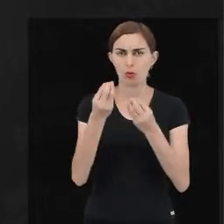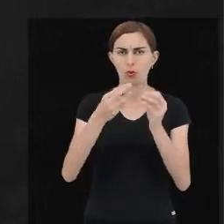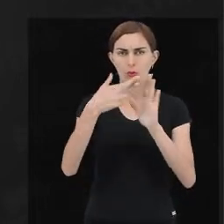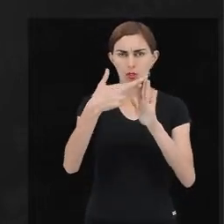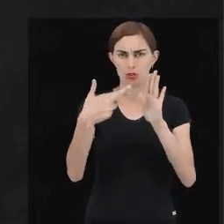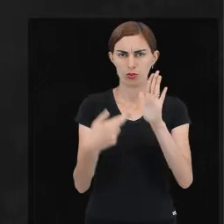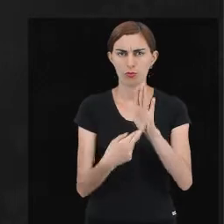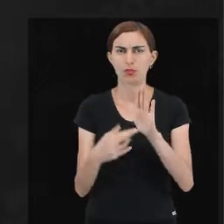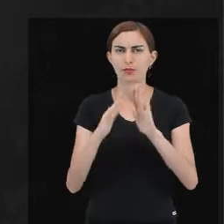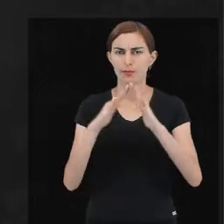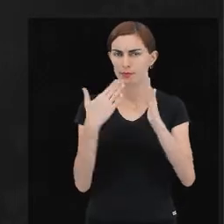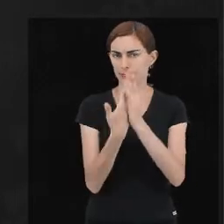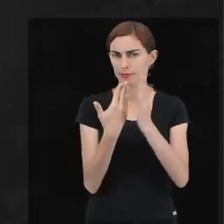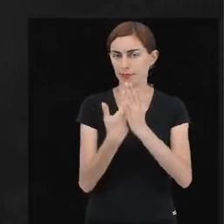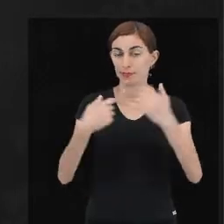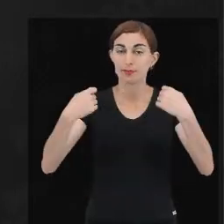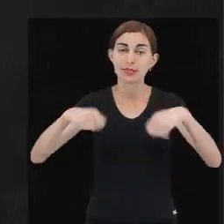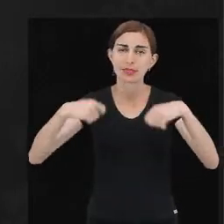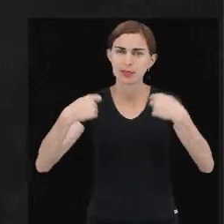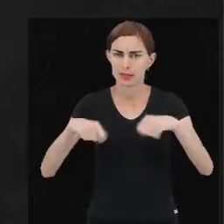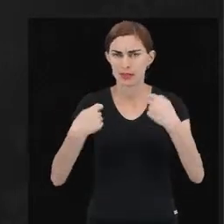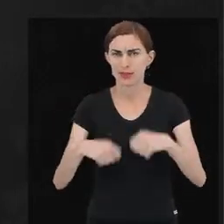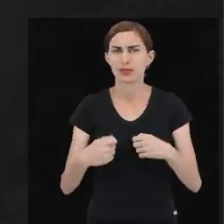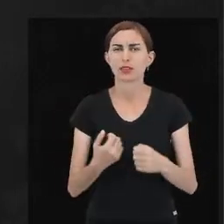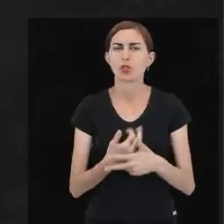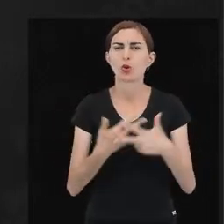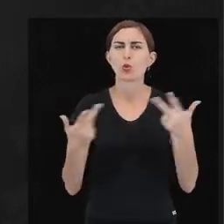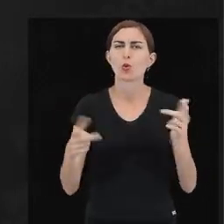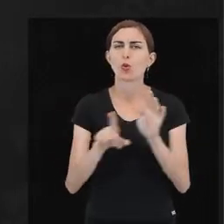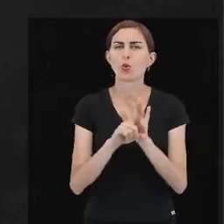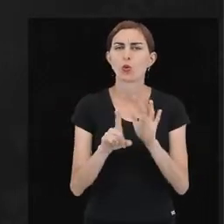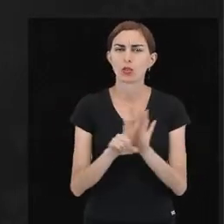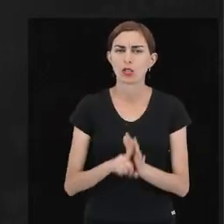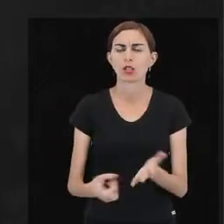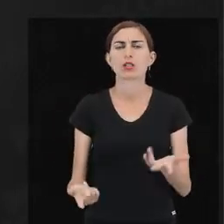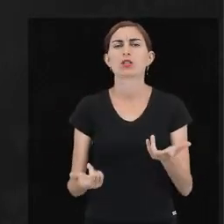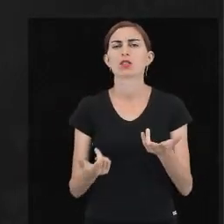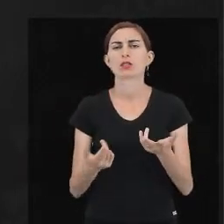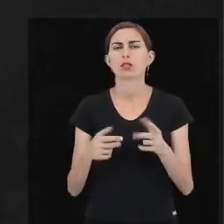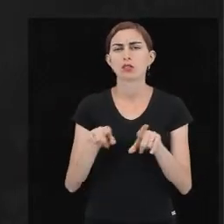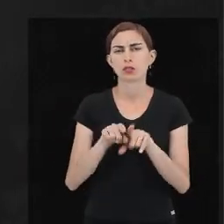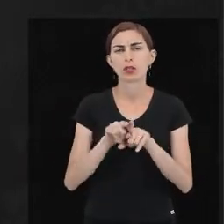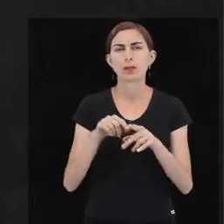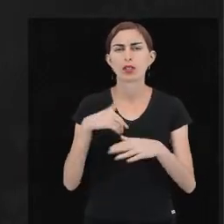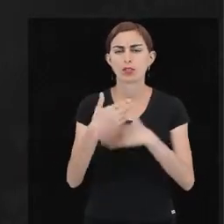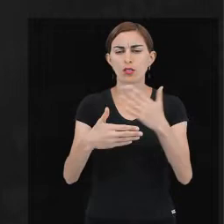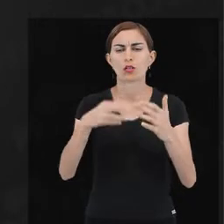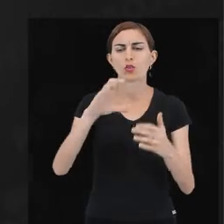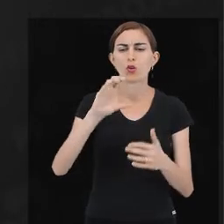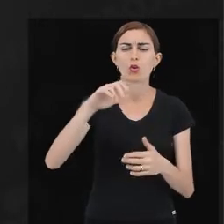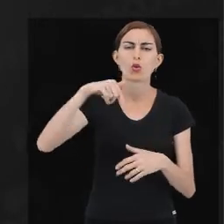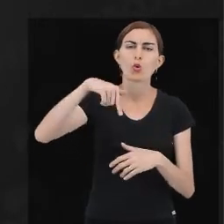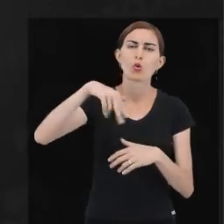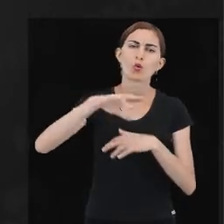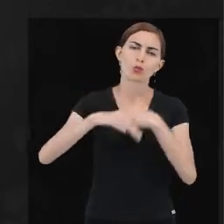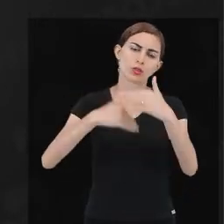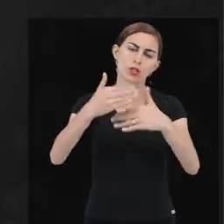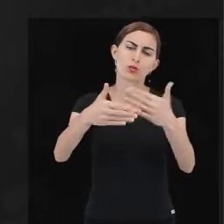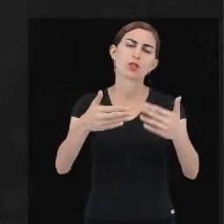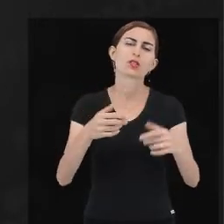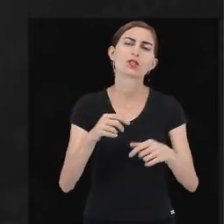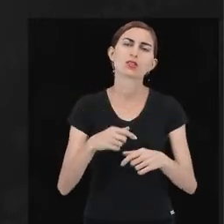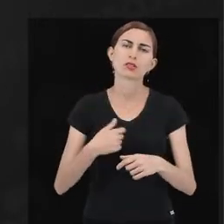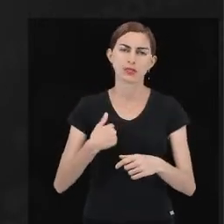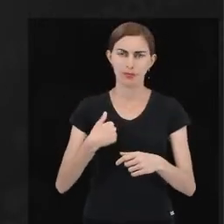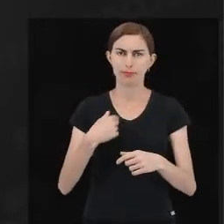regimento escolar, a necessidade de prever quais são as sanções e quais são as consequências daquela indisciplina. Então, por